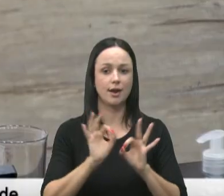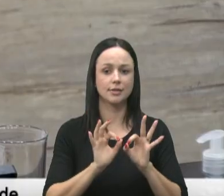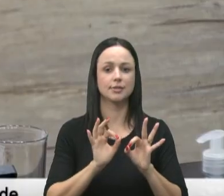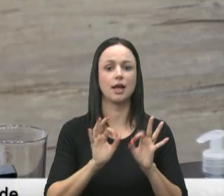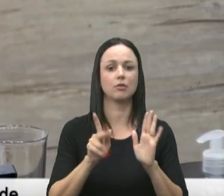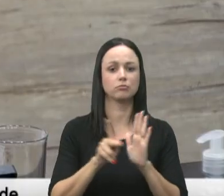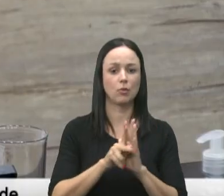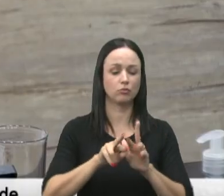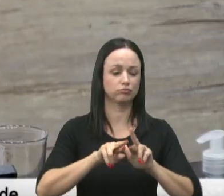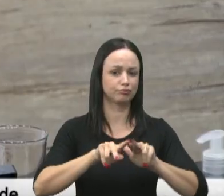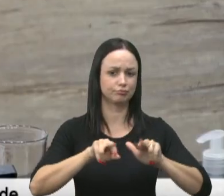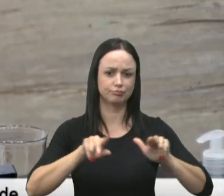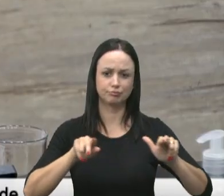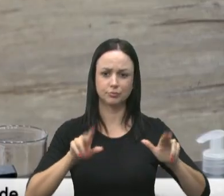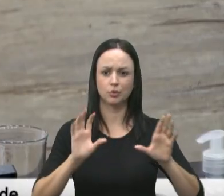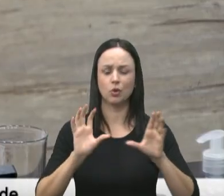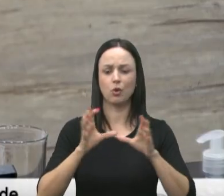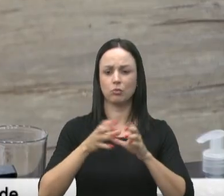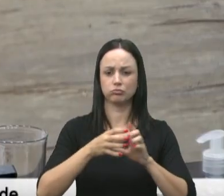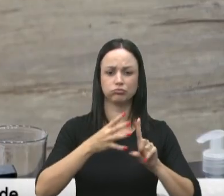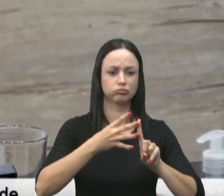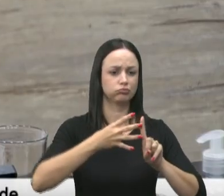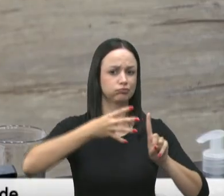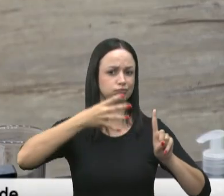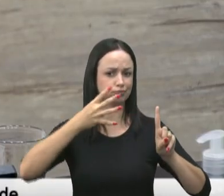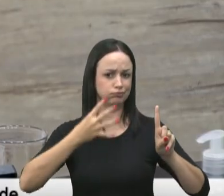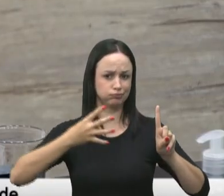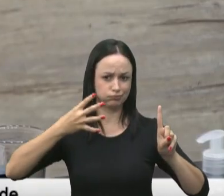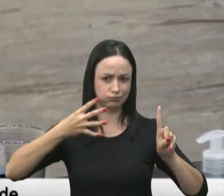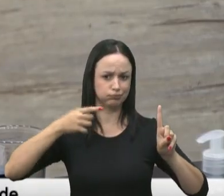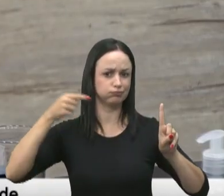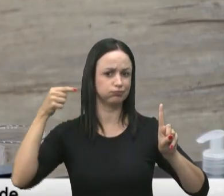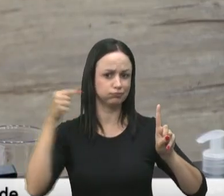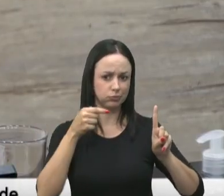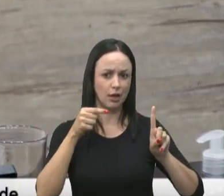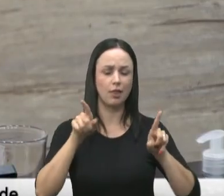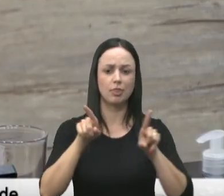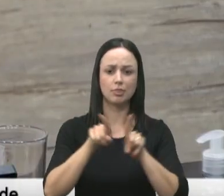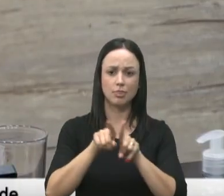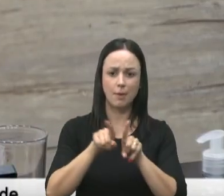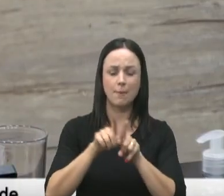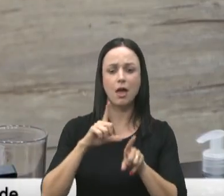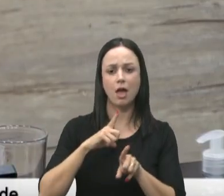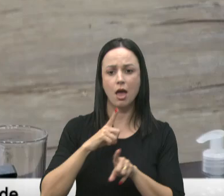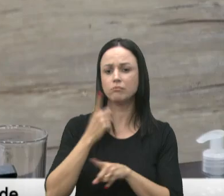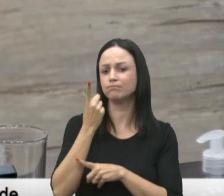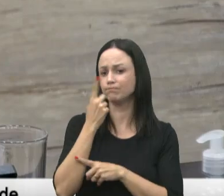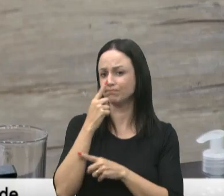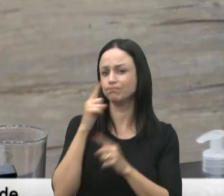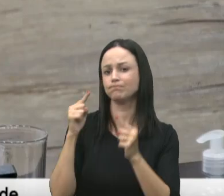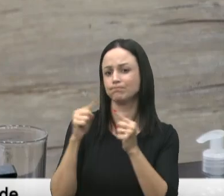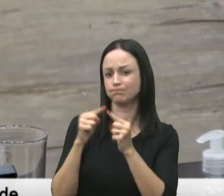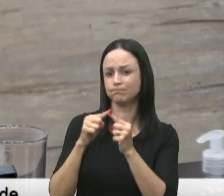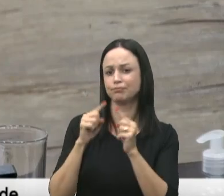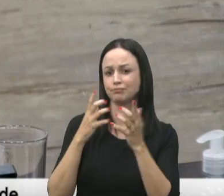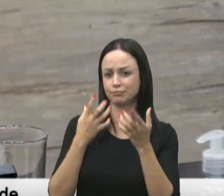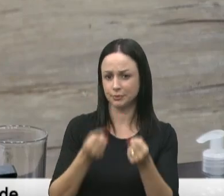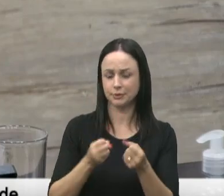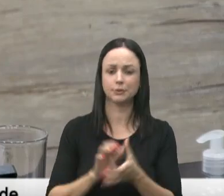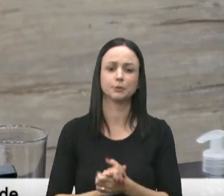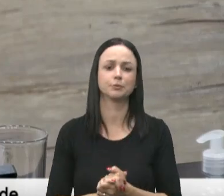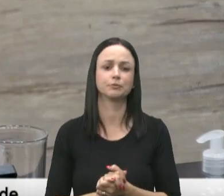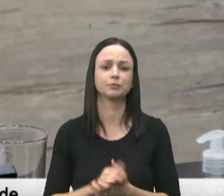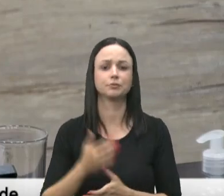a comunidade LGBTQIAPN+, e os simpatizantes. No começo, quando nós